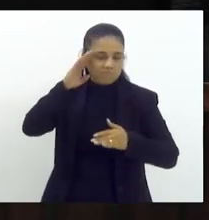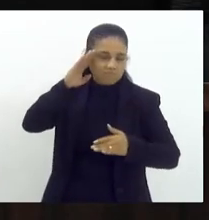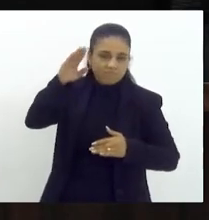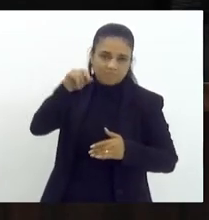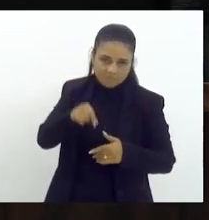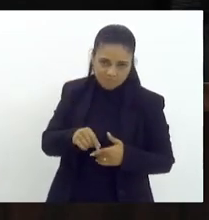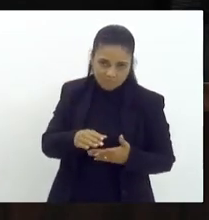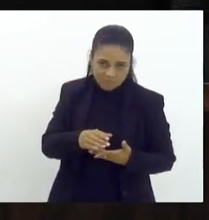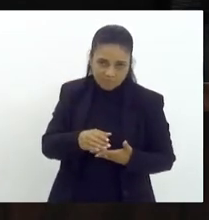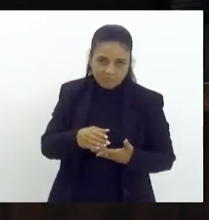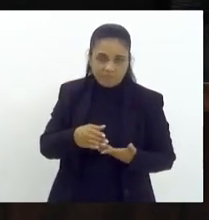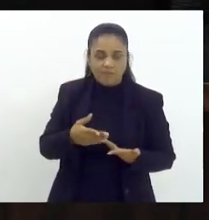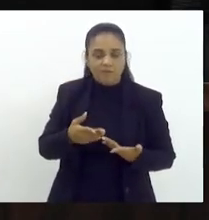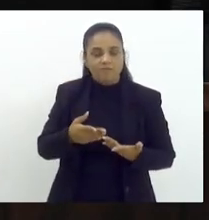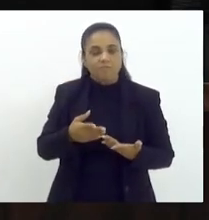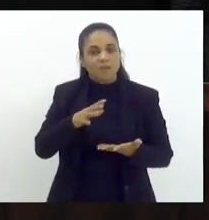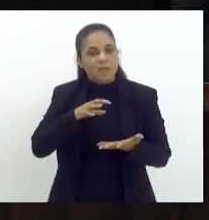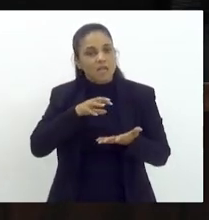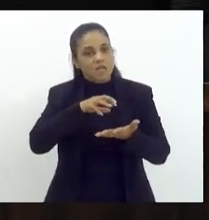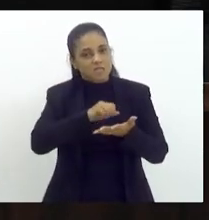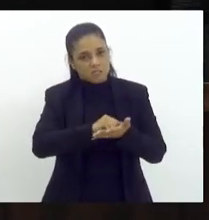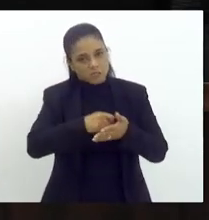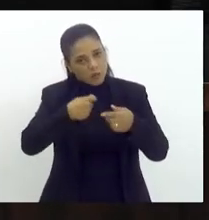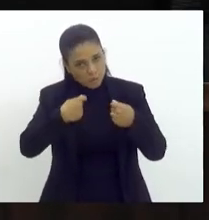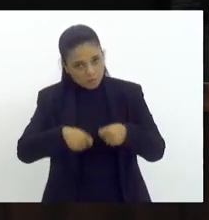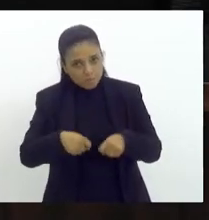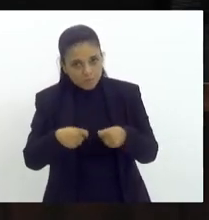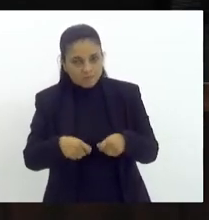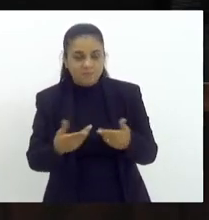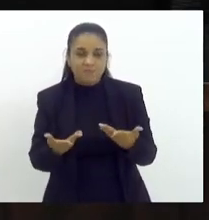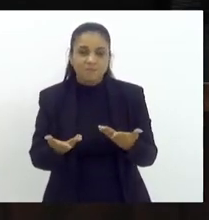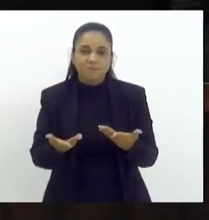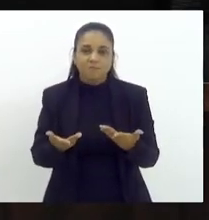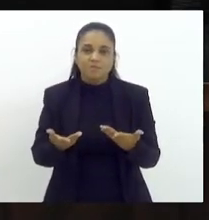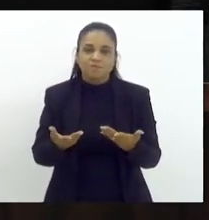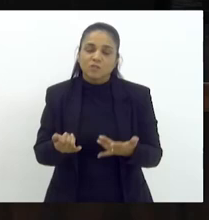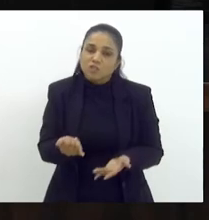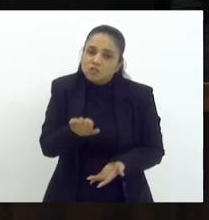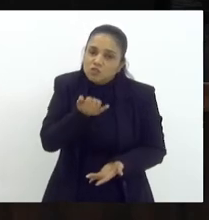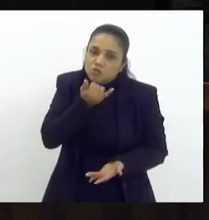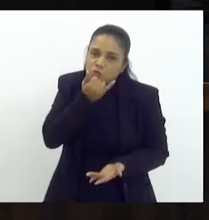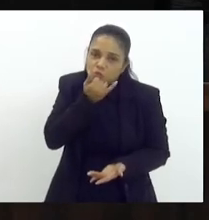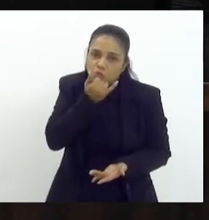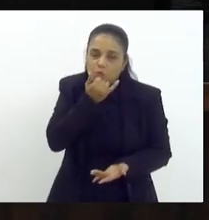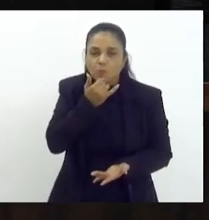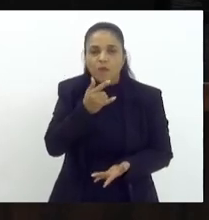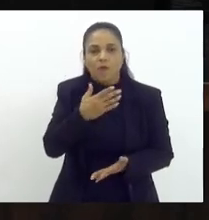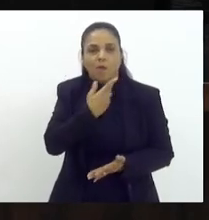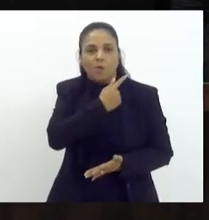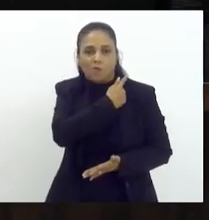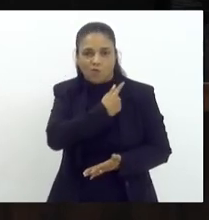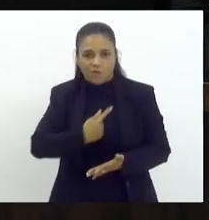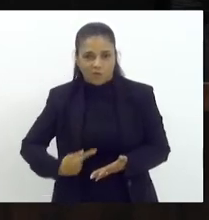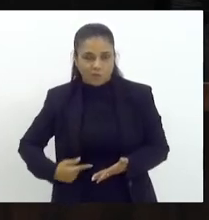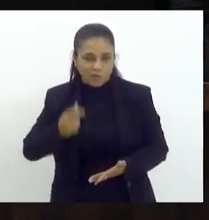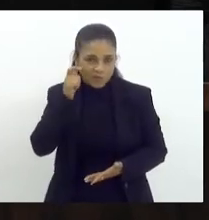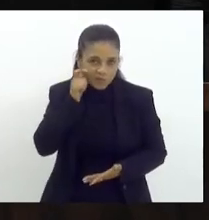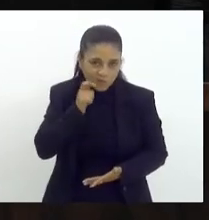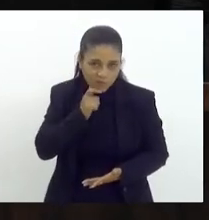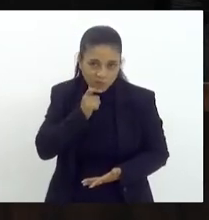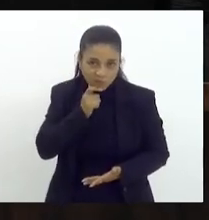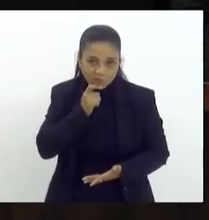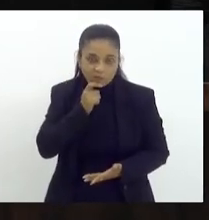não podia deixar de fazer esse registro aqui é até desculpando o nosso Governador Cláudio Castro